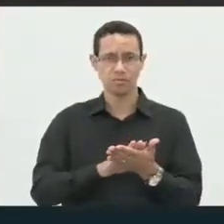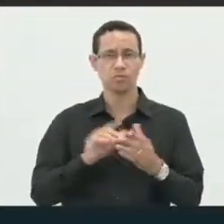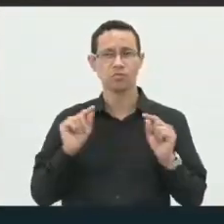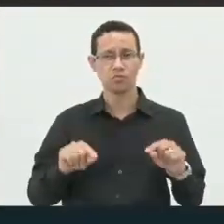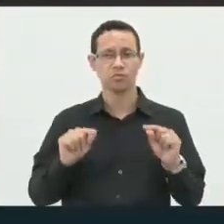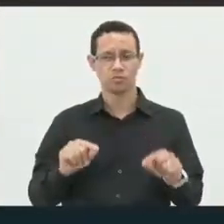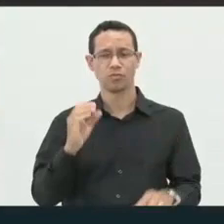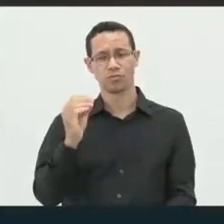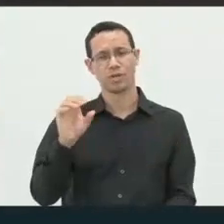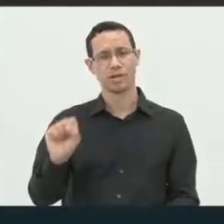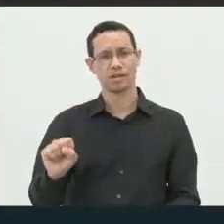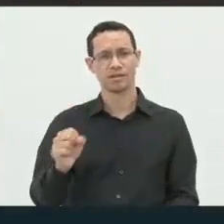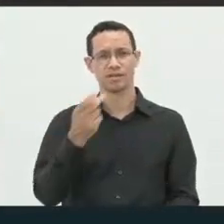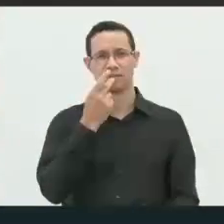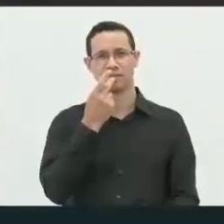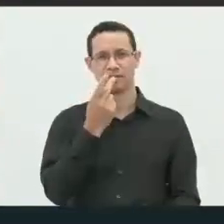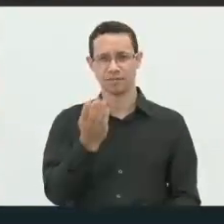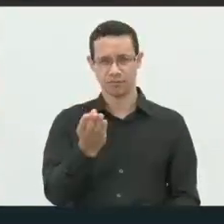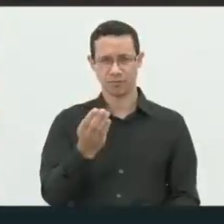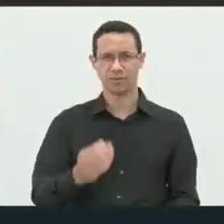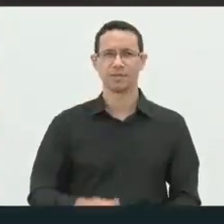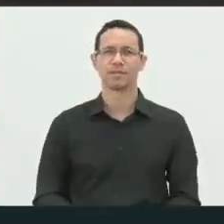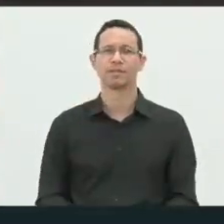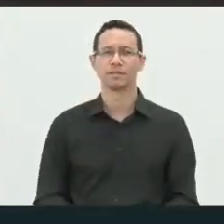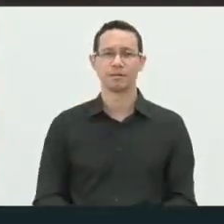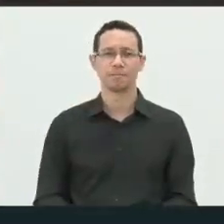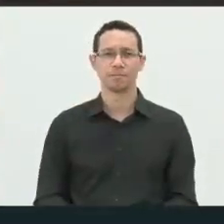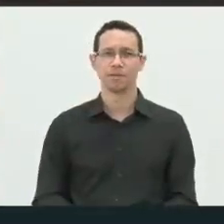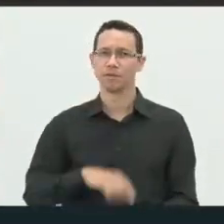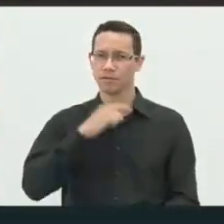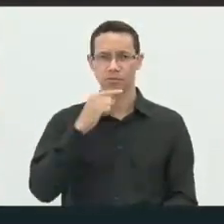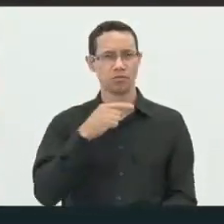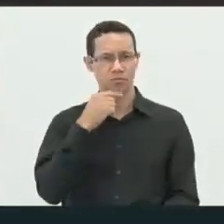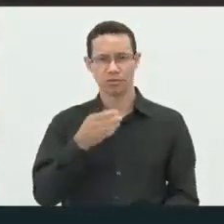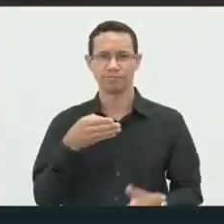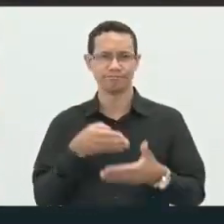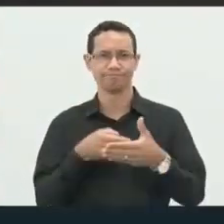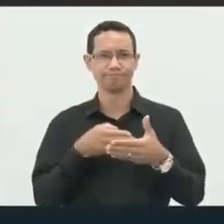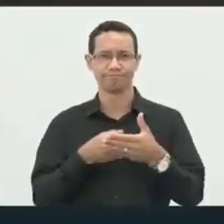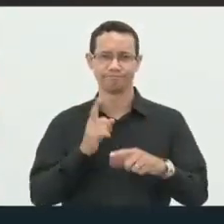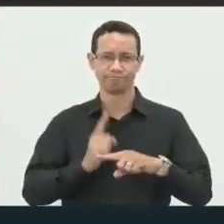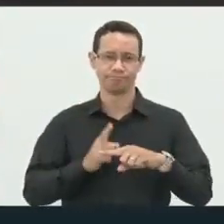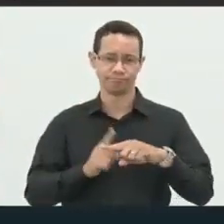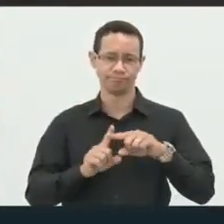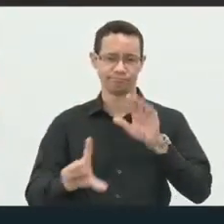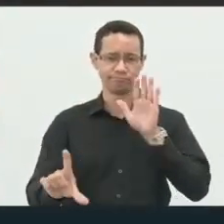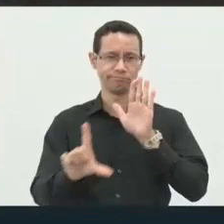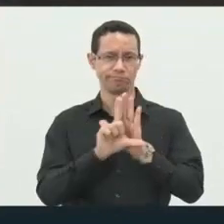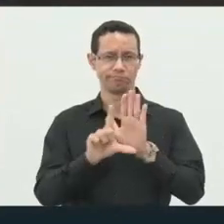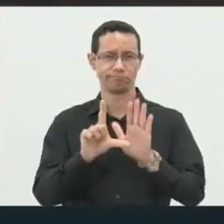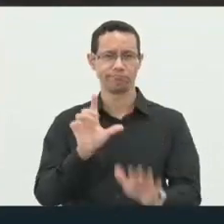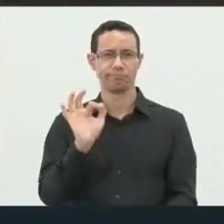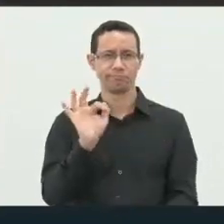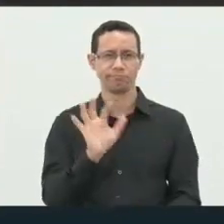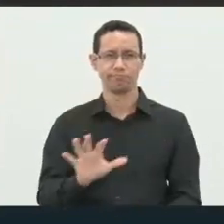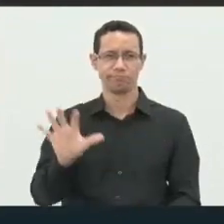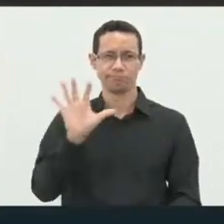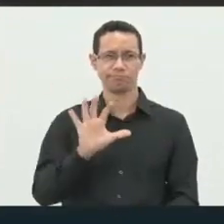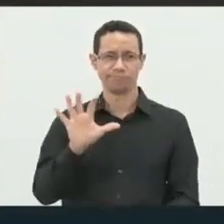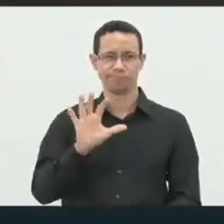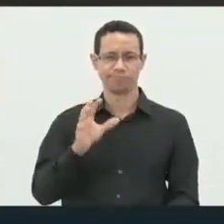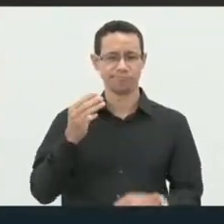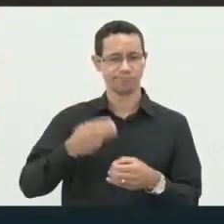o senhor acabou de dizer as oestes não tem como a gente impedir porque é uma lei federal então uma lei municipal ela não